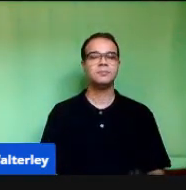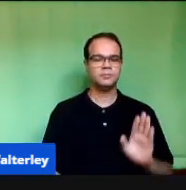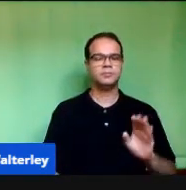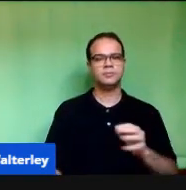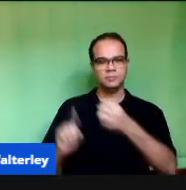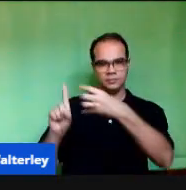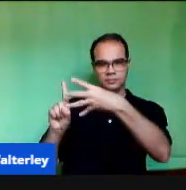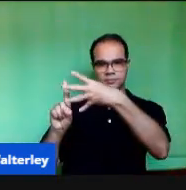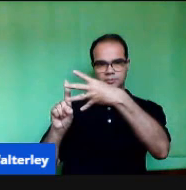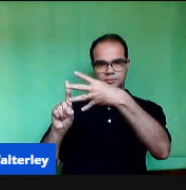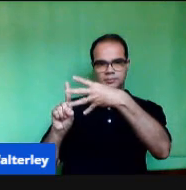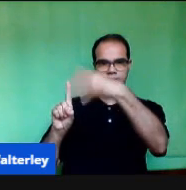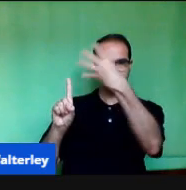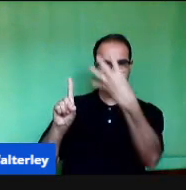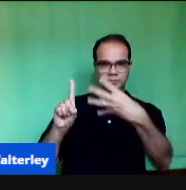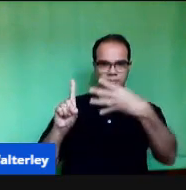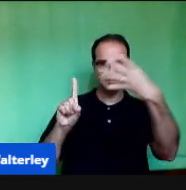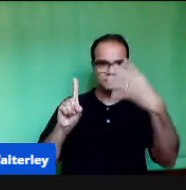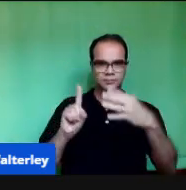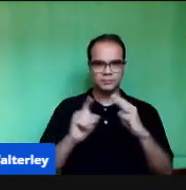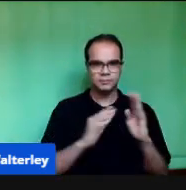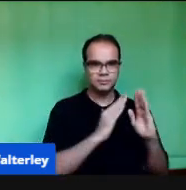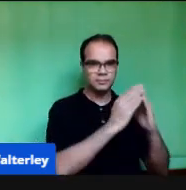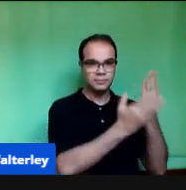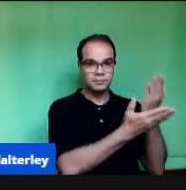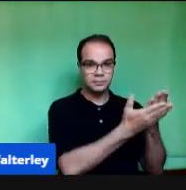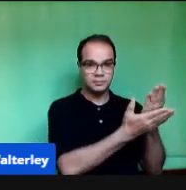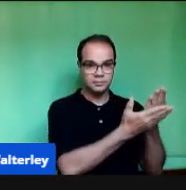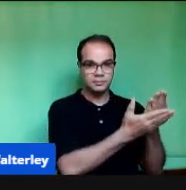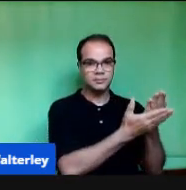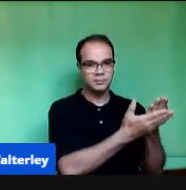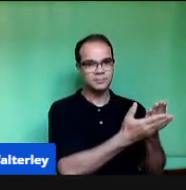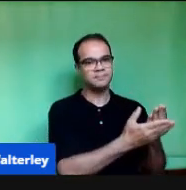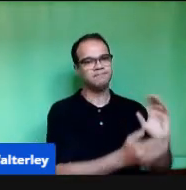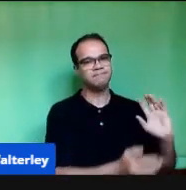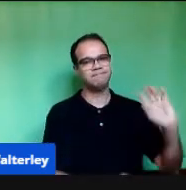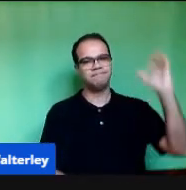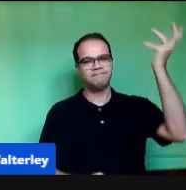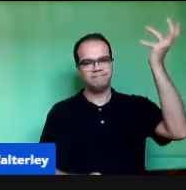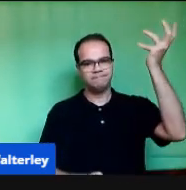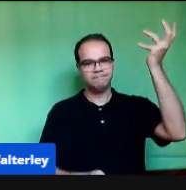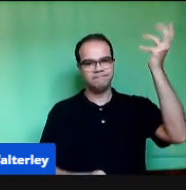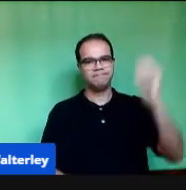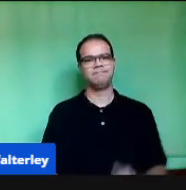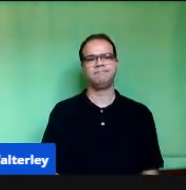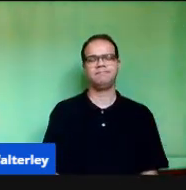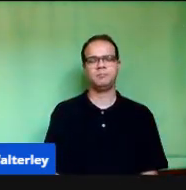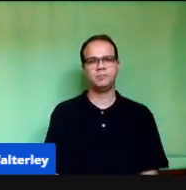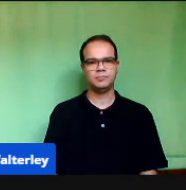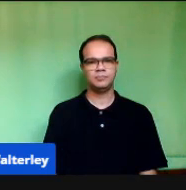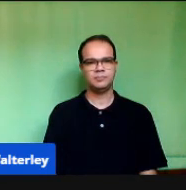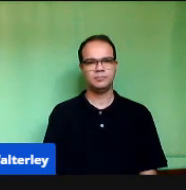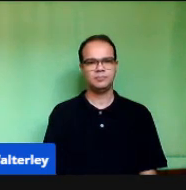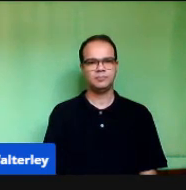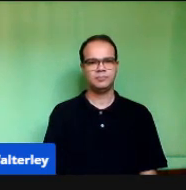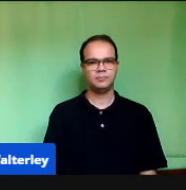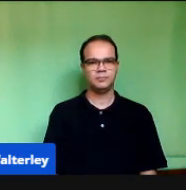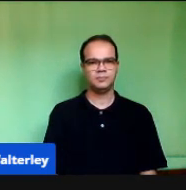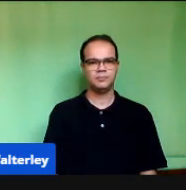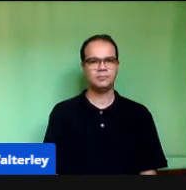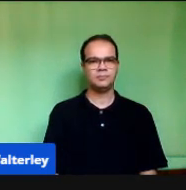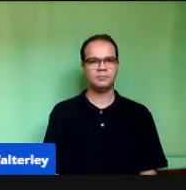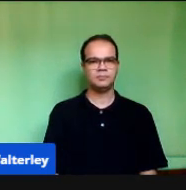LGBT passa na escola e, no final, arredondar e finalizar essa minha fala de como combatê-las. Então, a